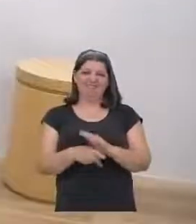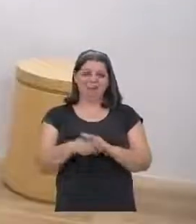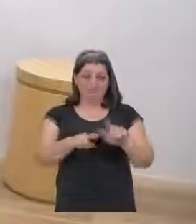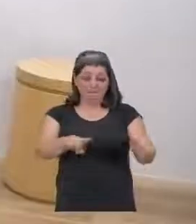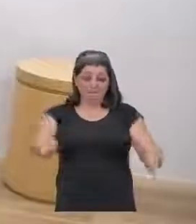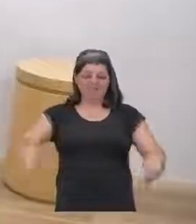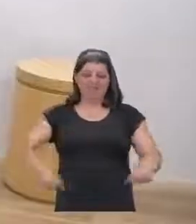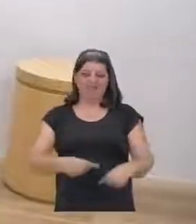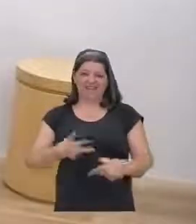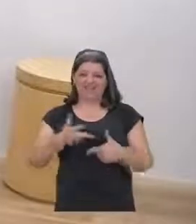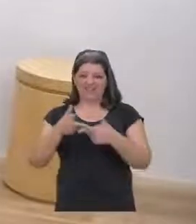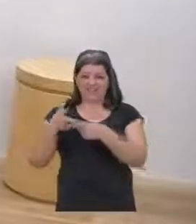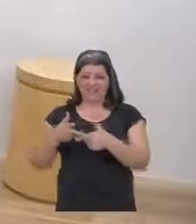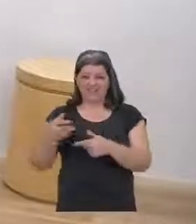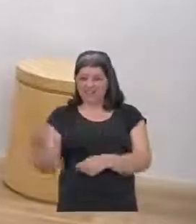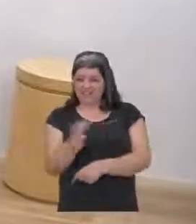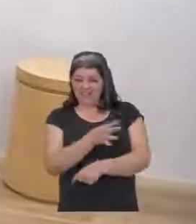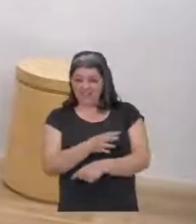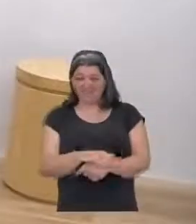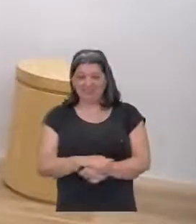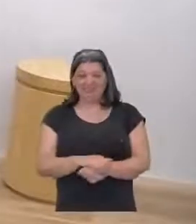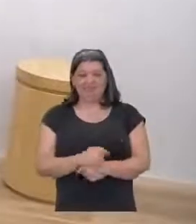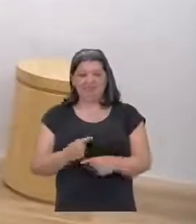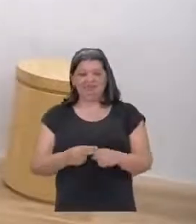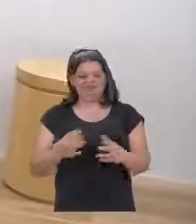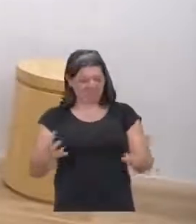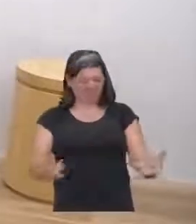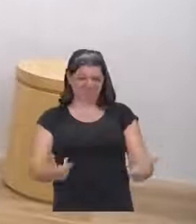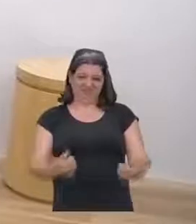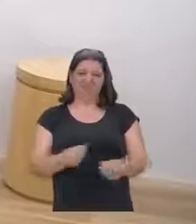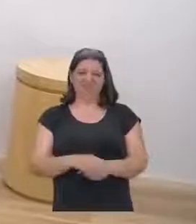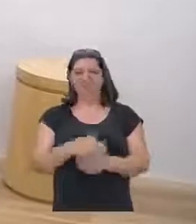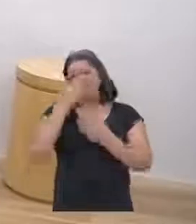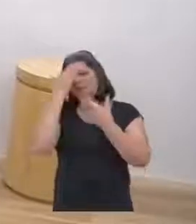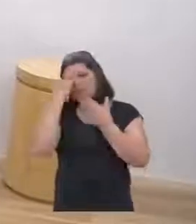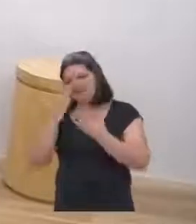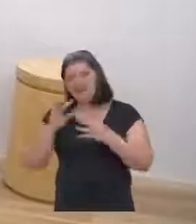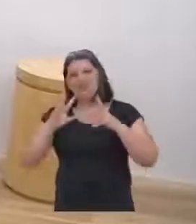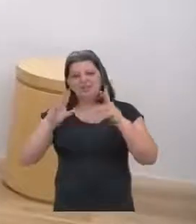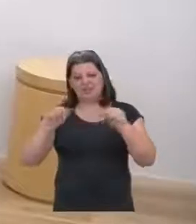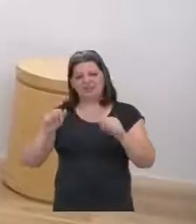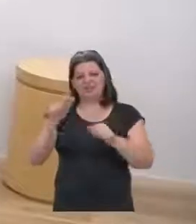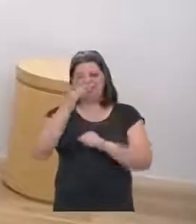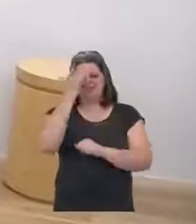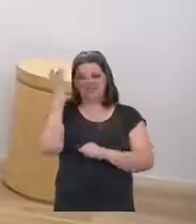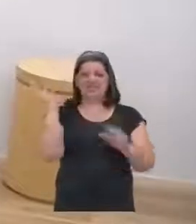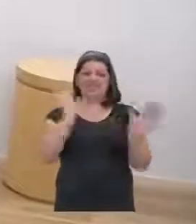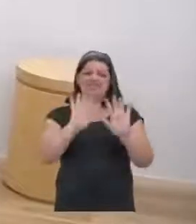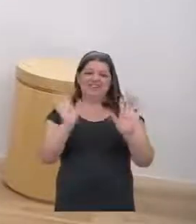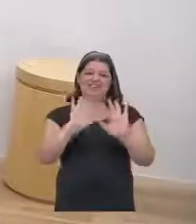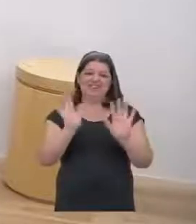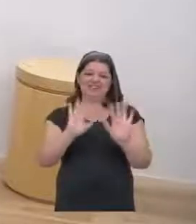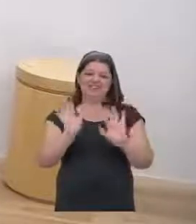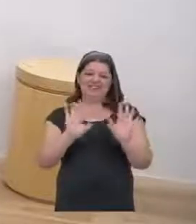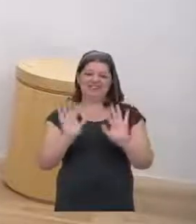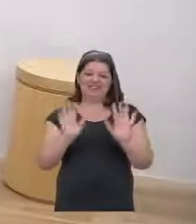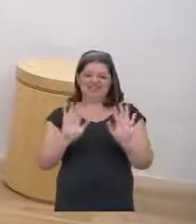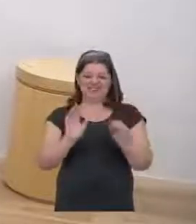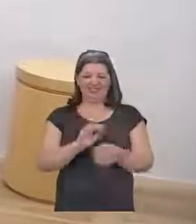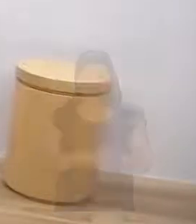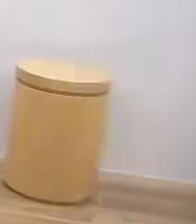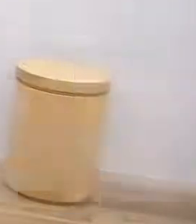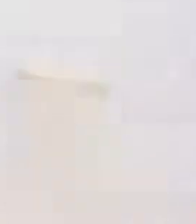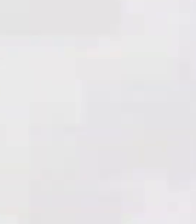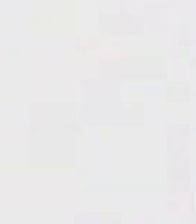novo, tudo novo. Daqui a pouco a gente se localiza aqui no lugar, tá maravilhoso, obrigado produção, obrigado todo mundo, valeu, tchau, até a próxima aula, gente. Valeu!